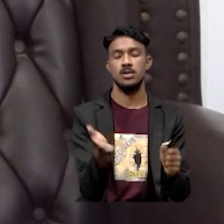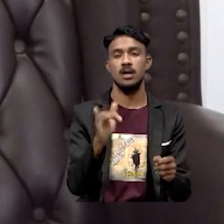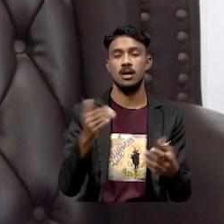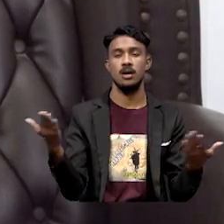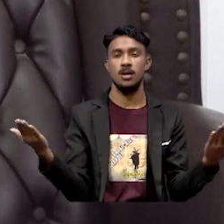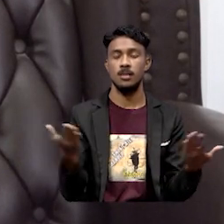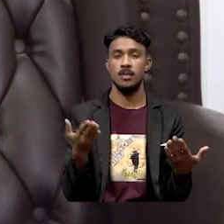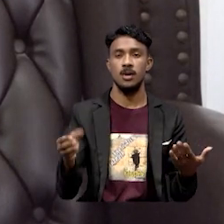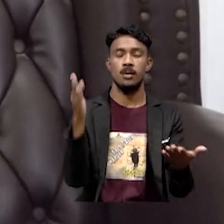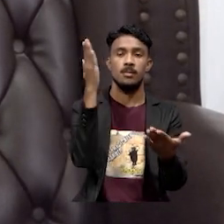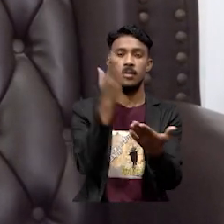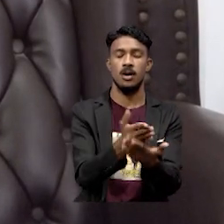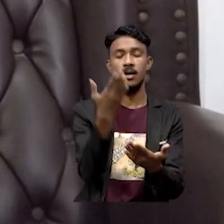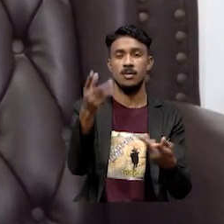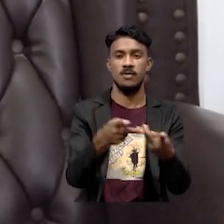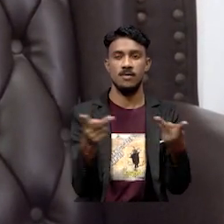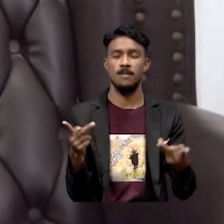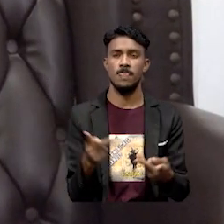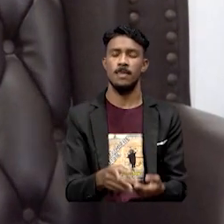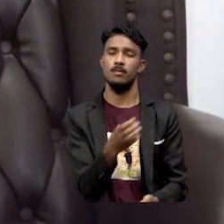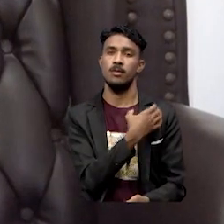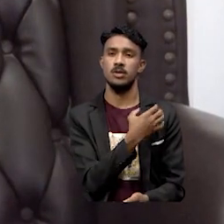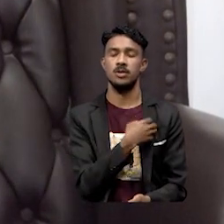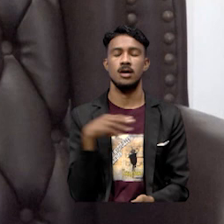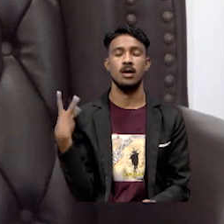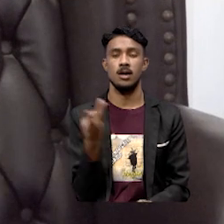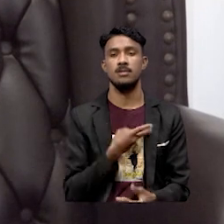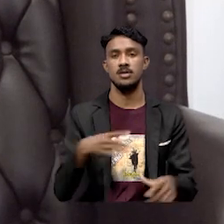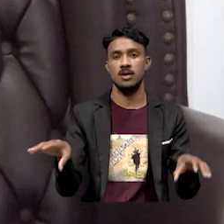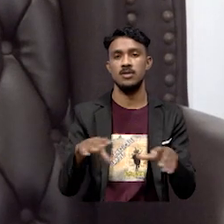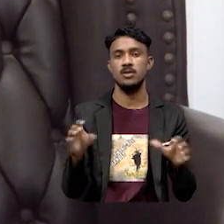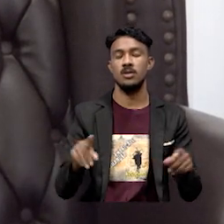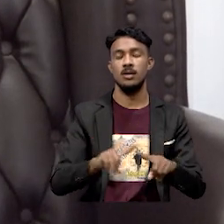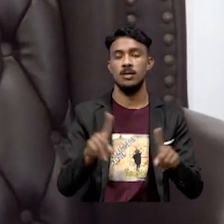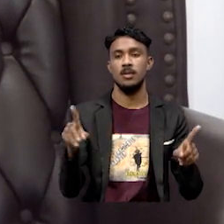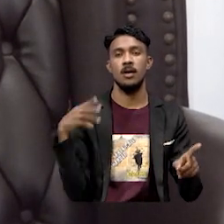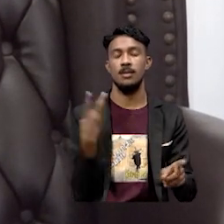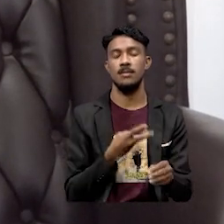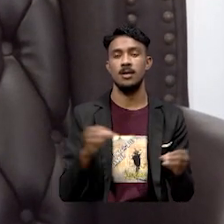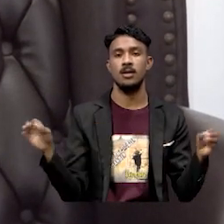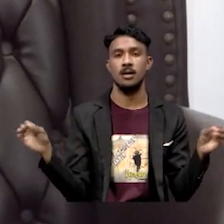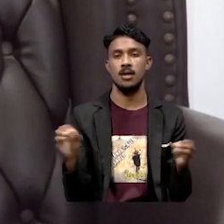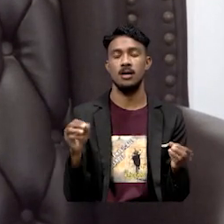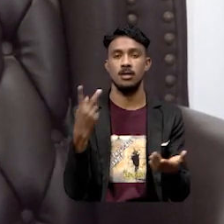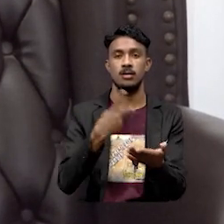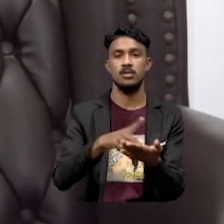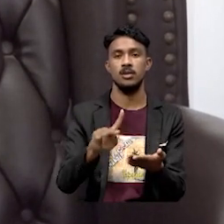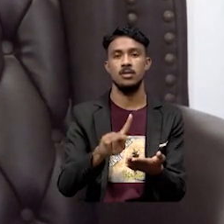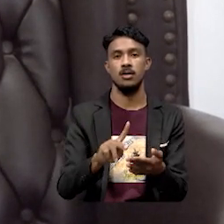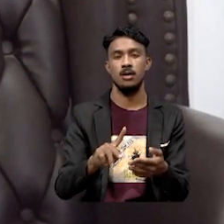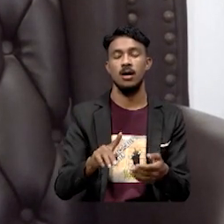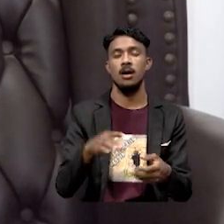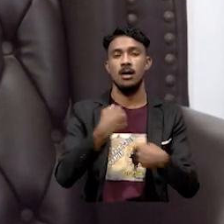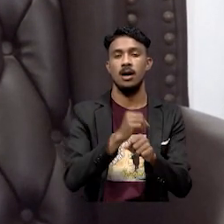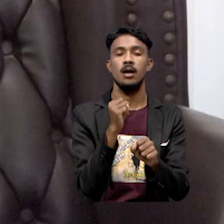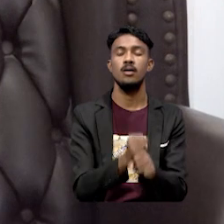mesa funcionários, polícia de sira tete kata ame servicio hene, antau ame la koi atusel. Ira nema halo con